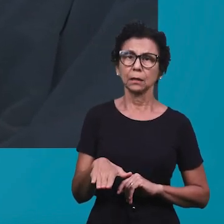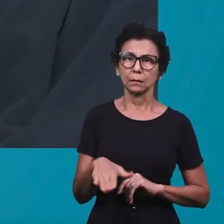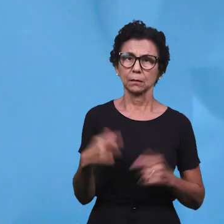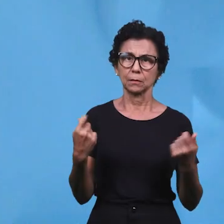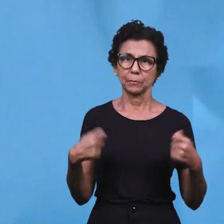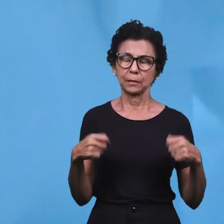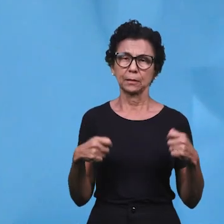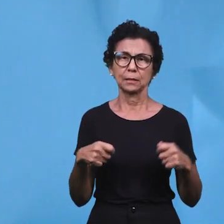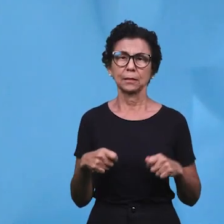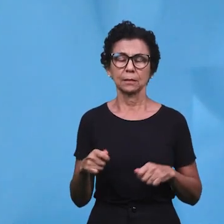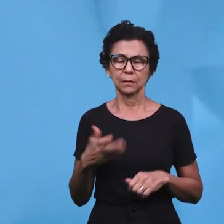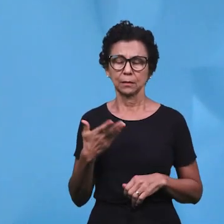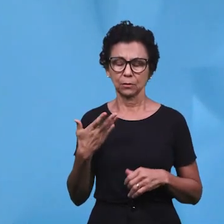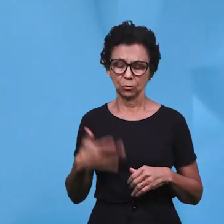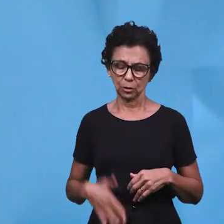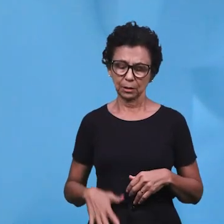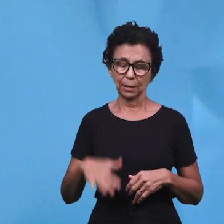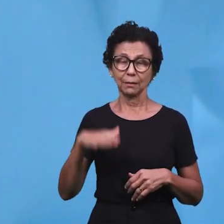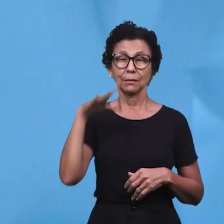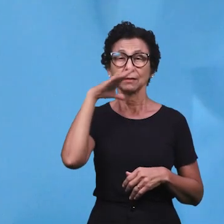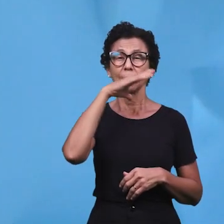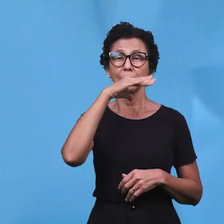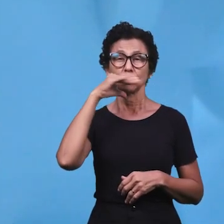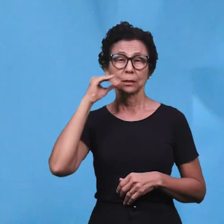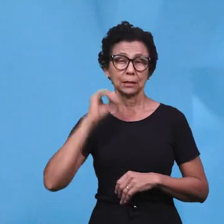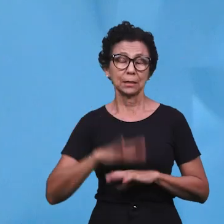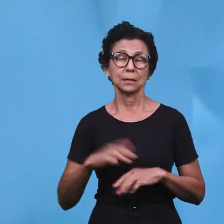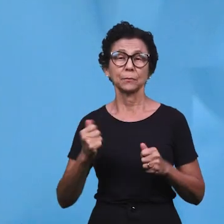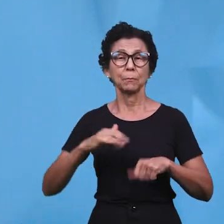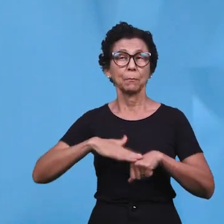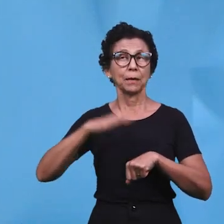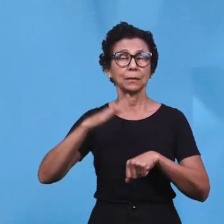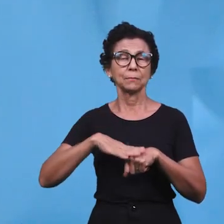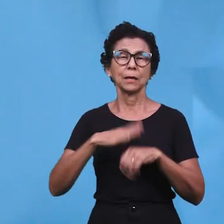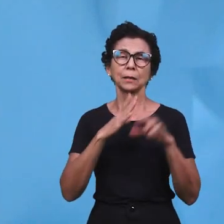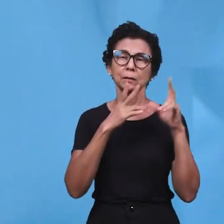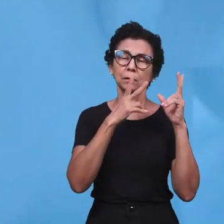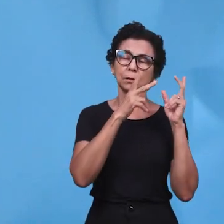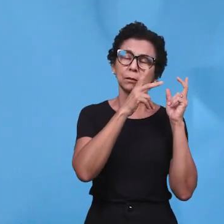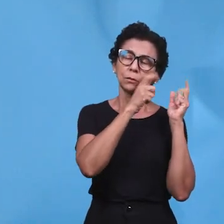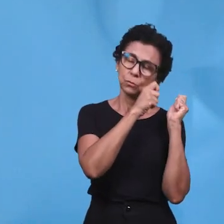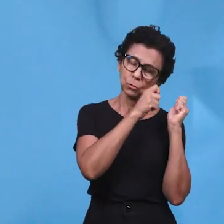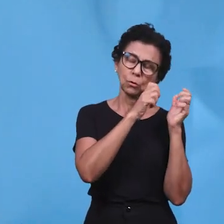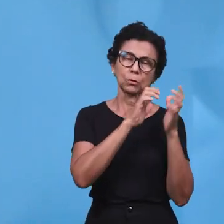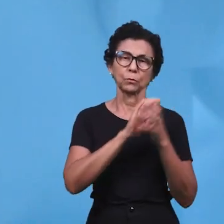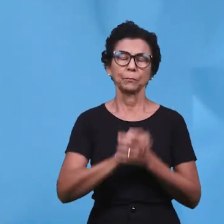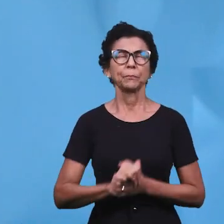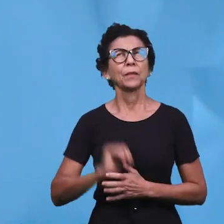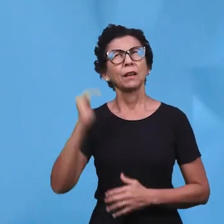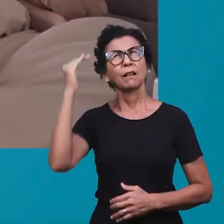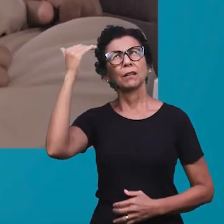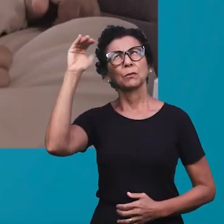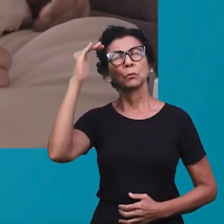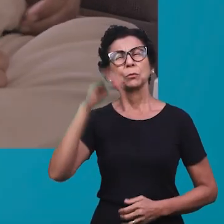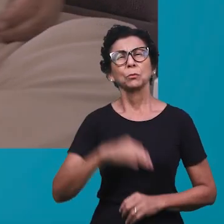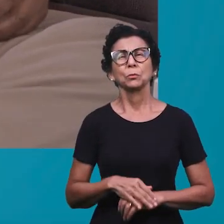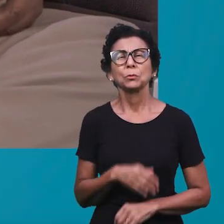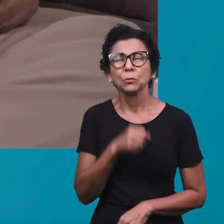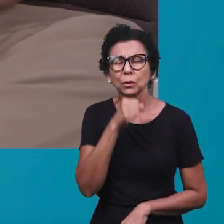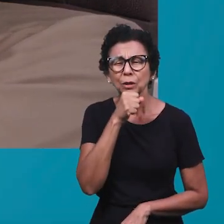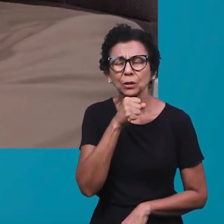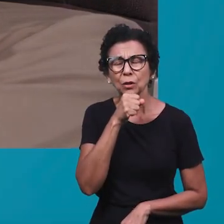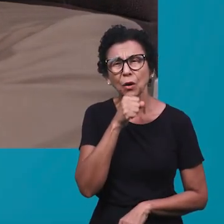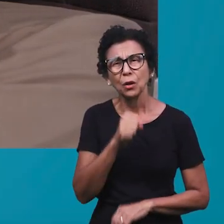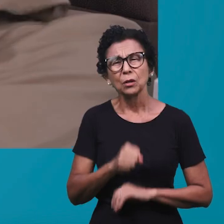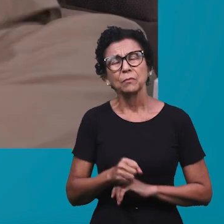né? Até a adolescência, principalmente. Adulto e idosos necessitam de uma média de 7 a